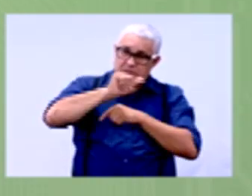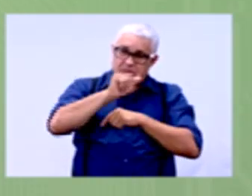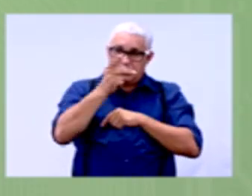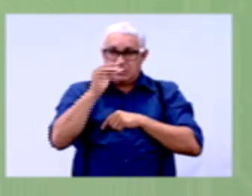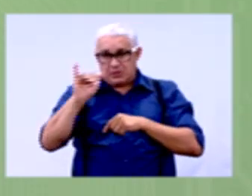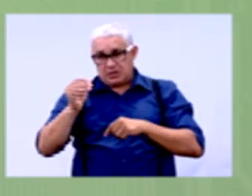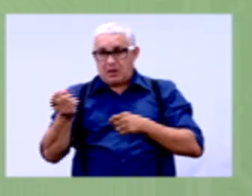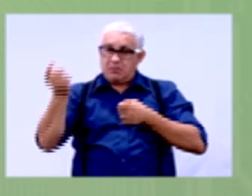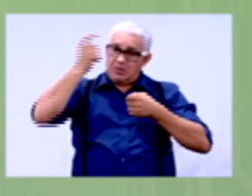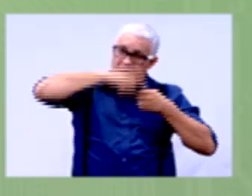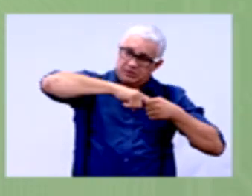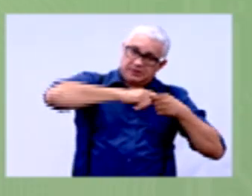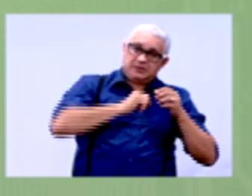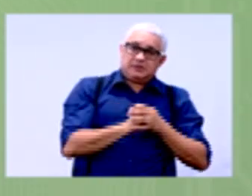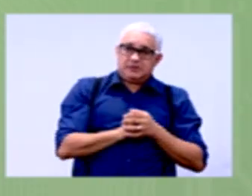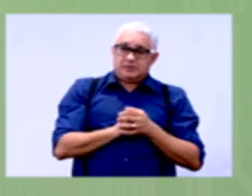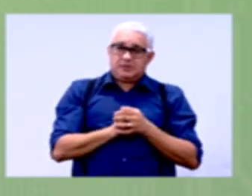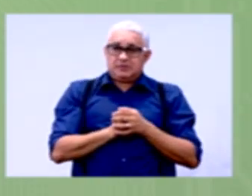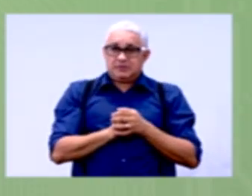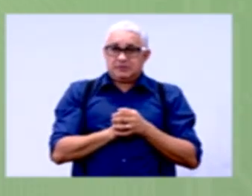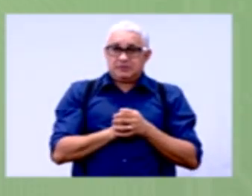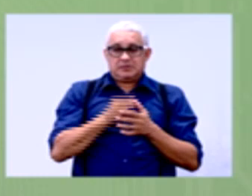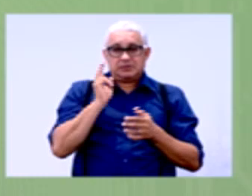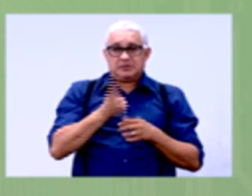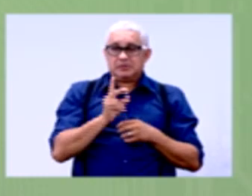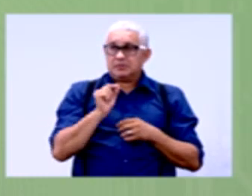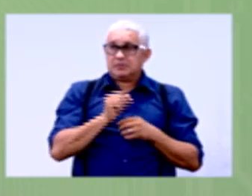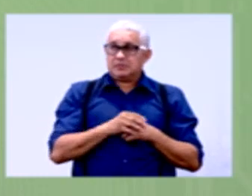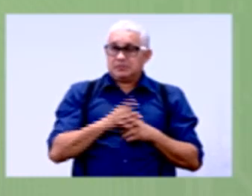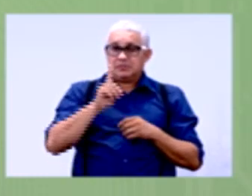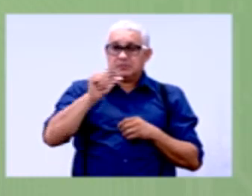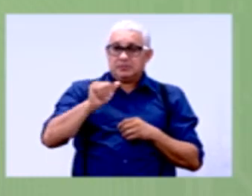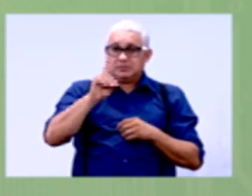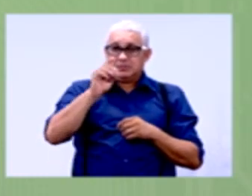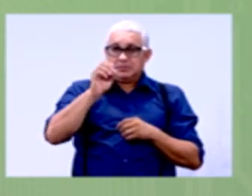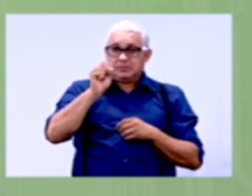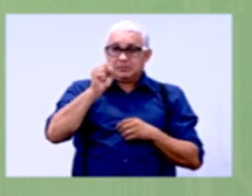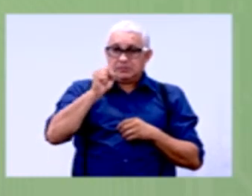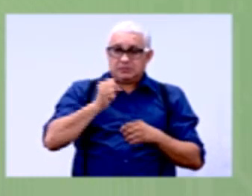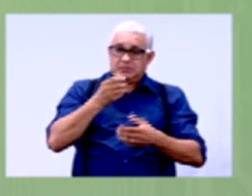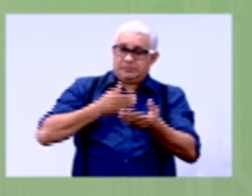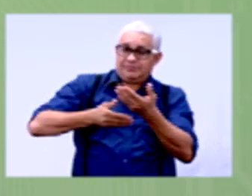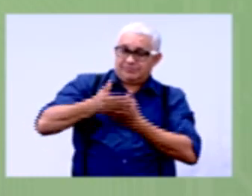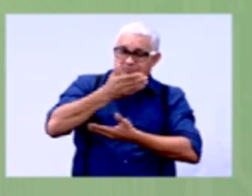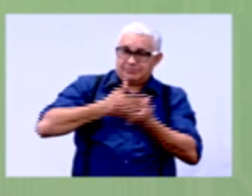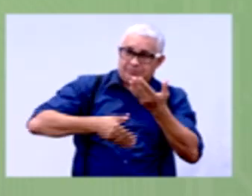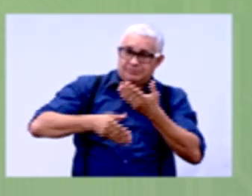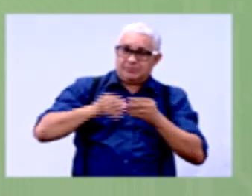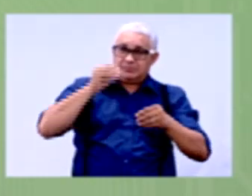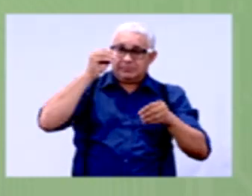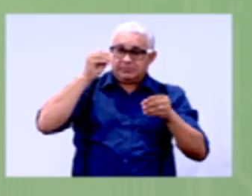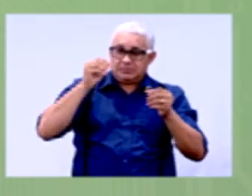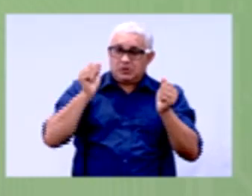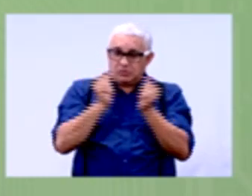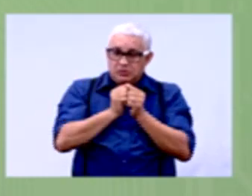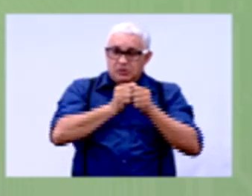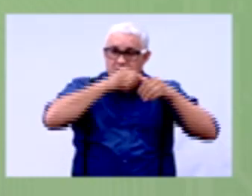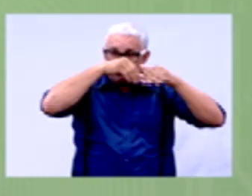né, voltam, só que sempre esses dados estão interagindo com o armazenamento